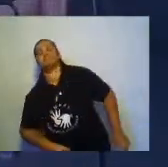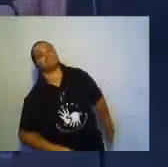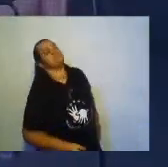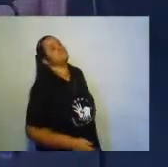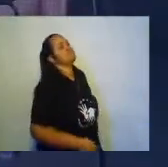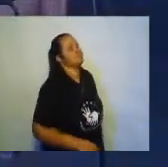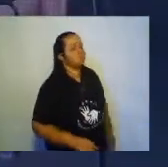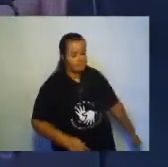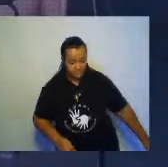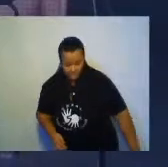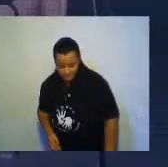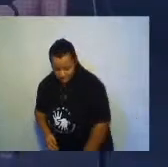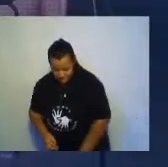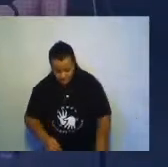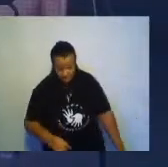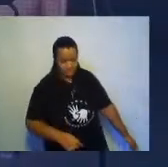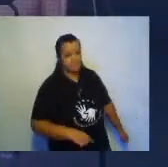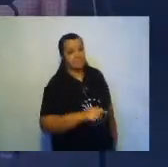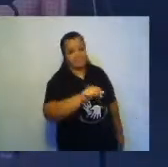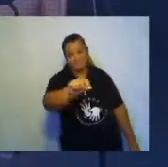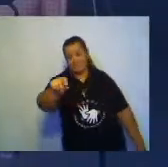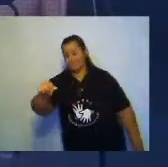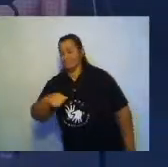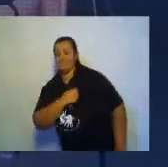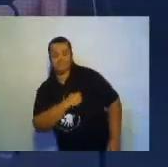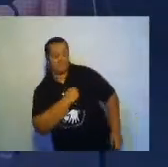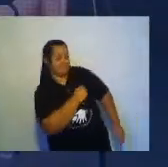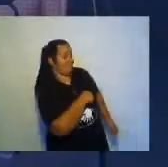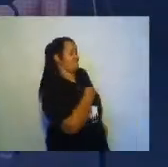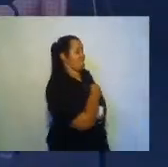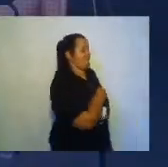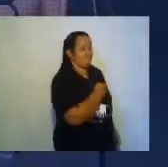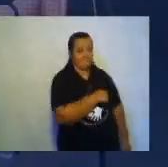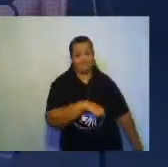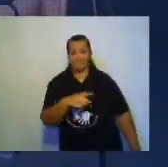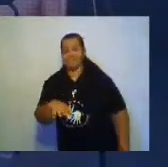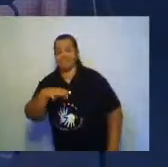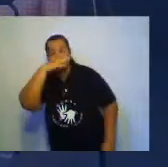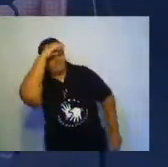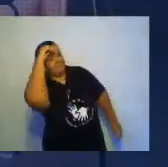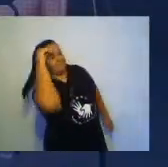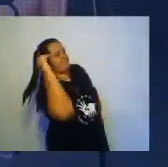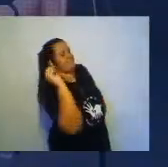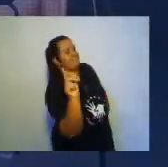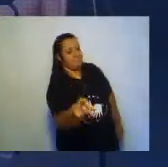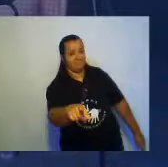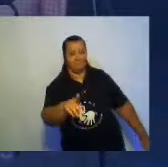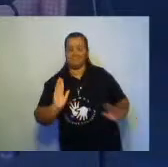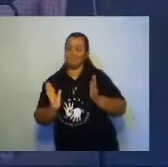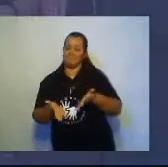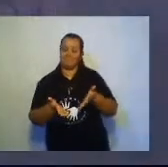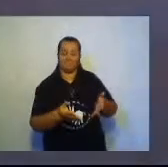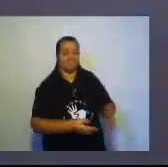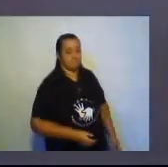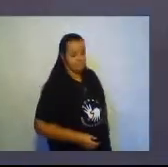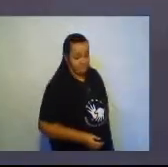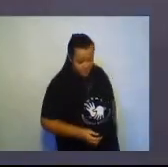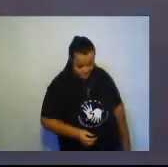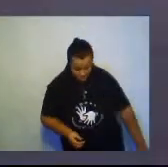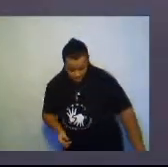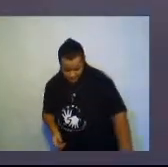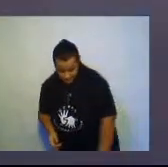fiz, foi te esquecer. Sem saudade de você. Eu já fiz, foi